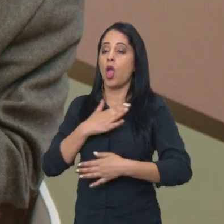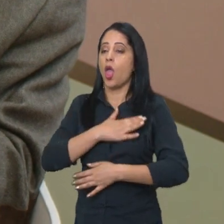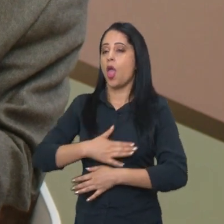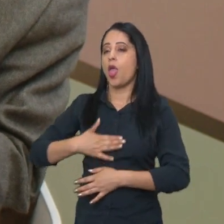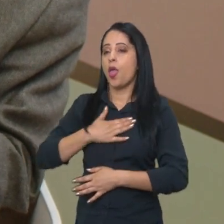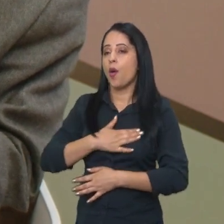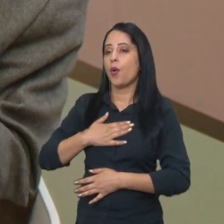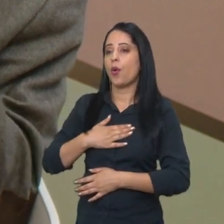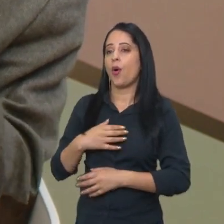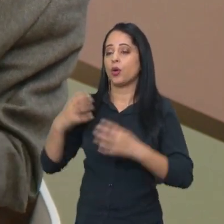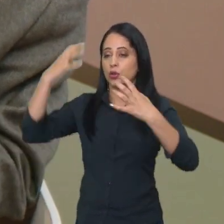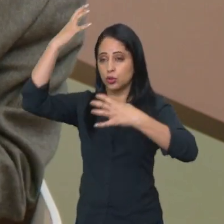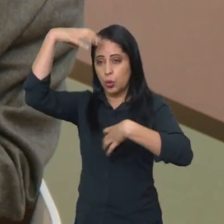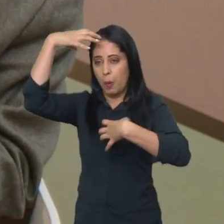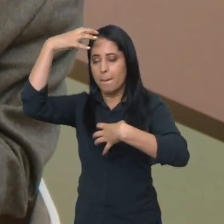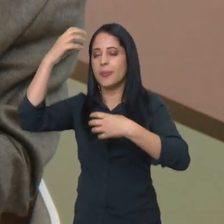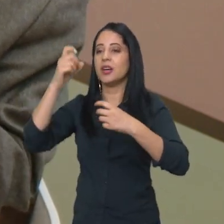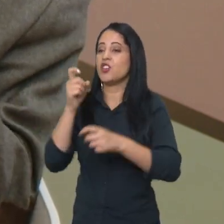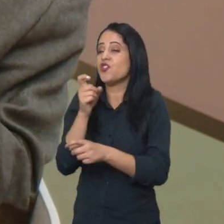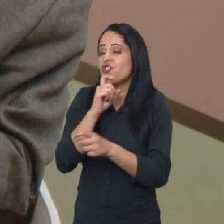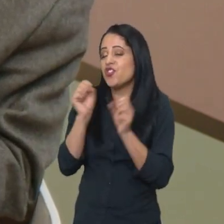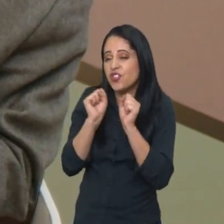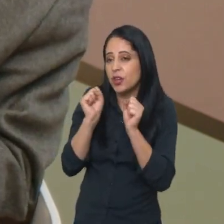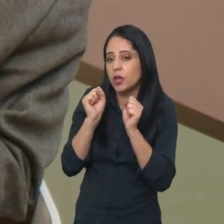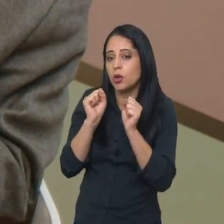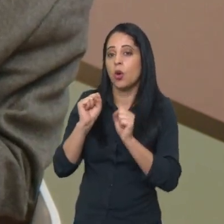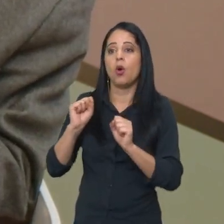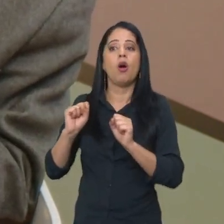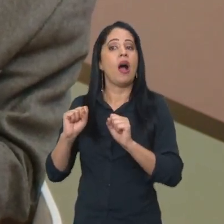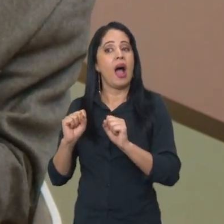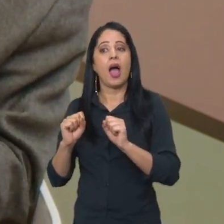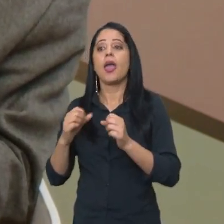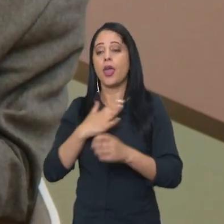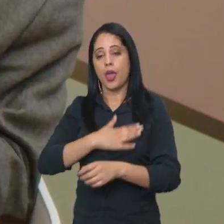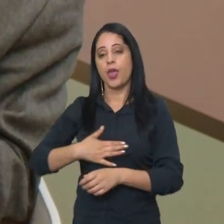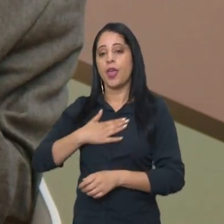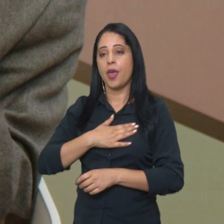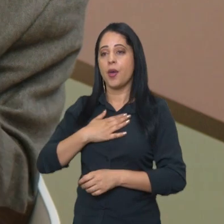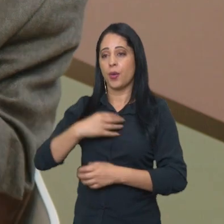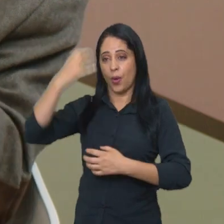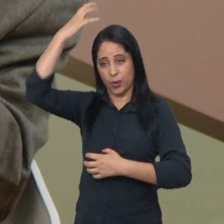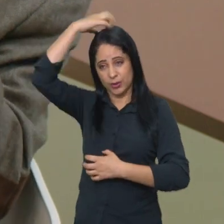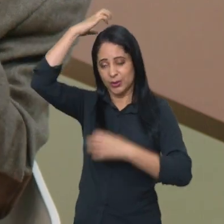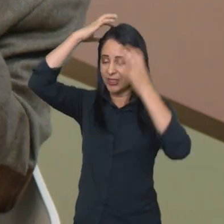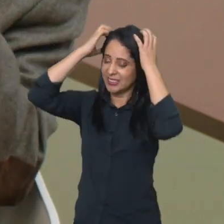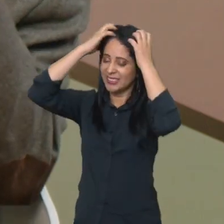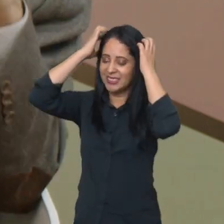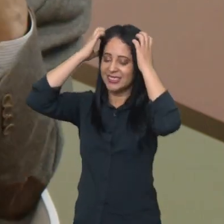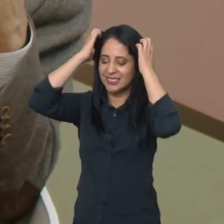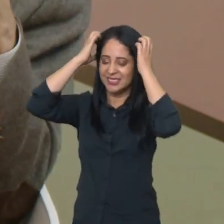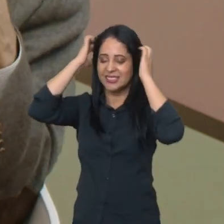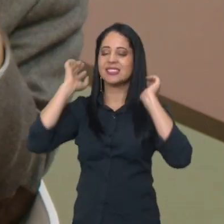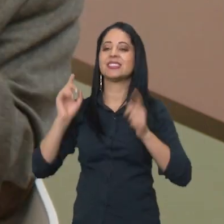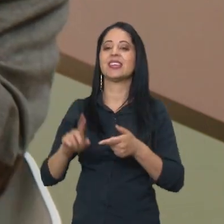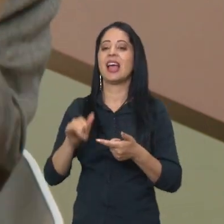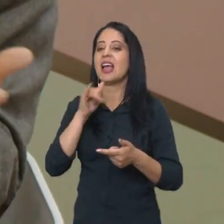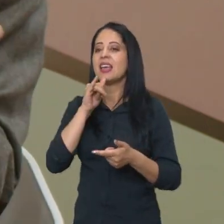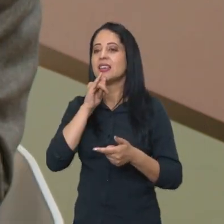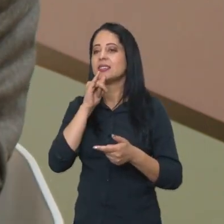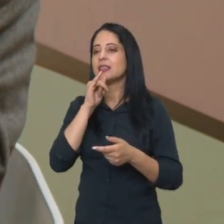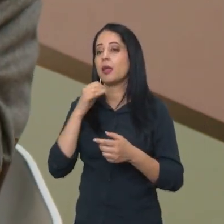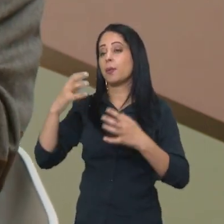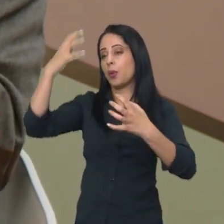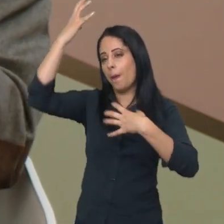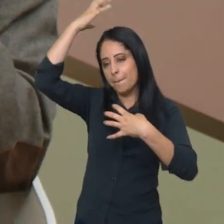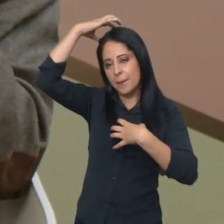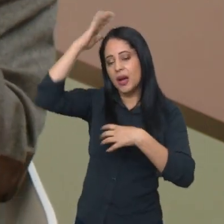frio, morno, eu não gosto de banho quente. Eu gosto de usar shampoo, não gosto de usar sabonete no cabelo. Eu gosto de tomar banho de tarde.